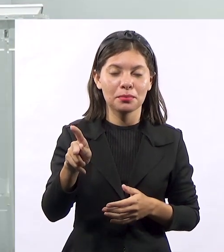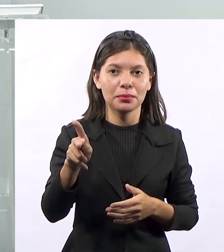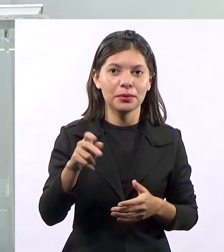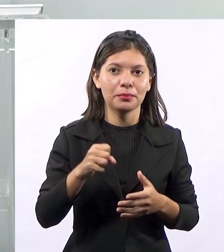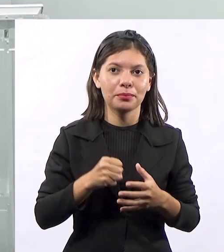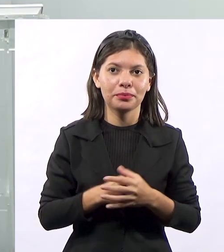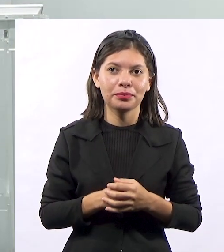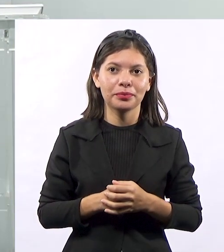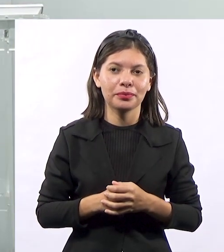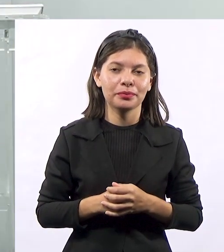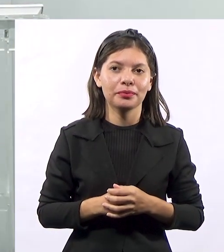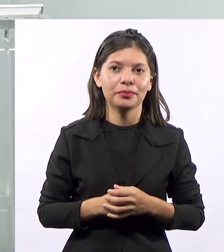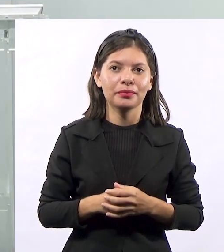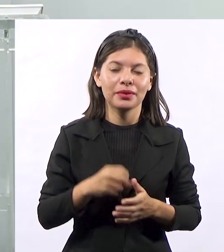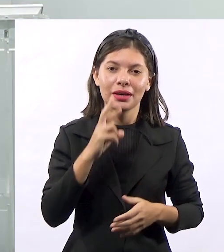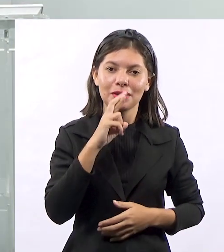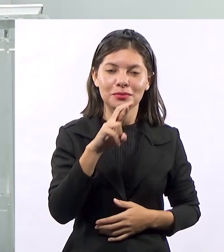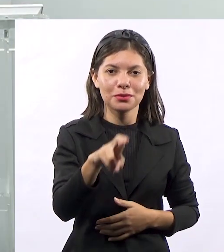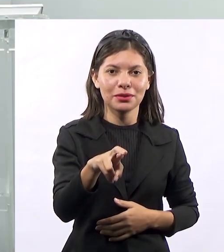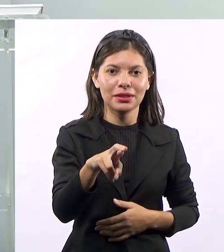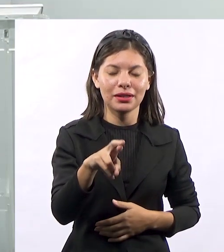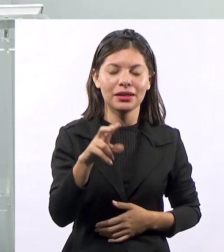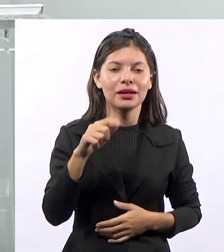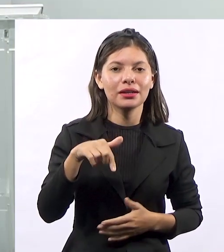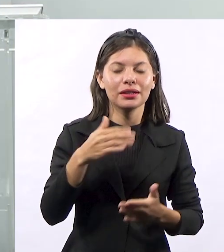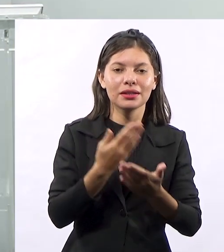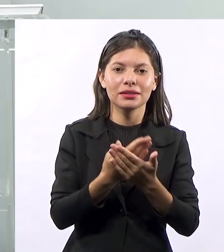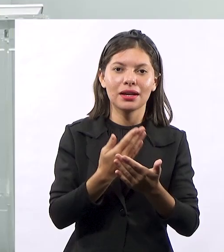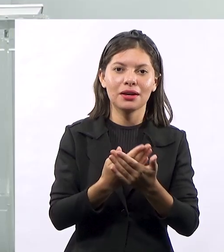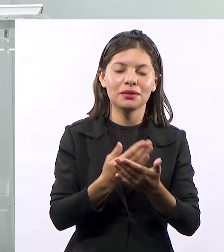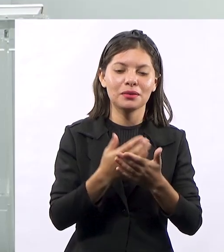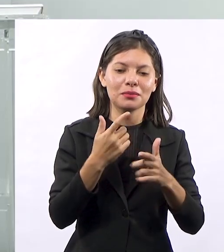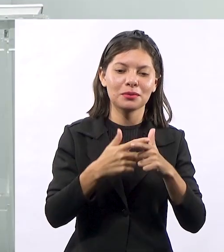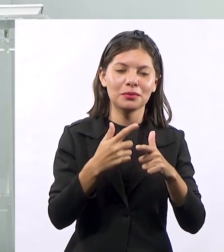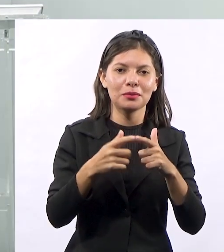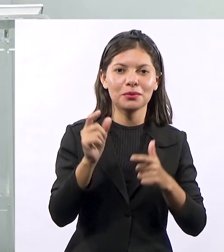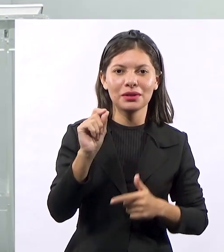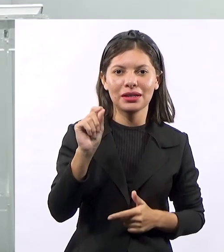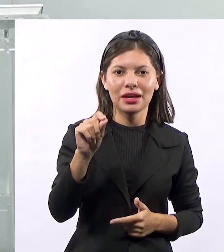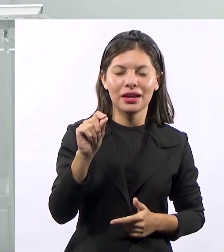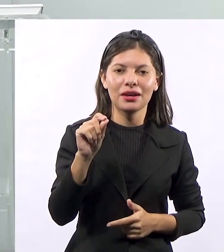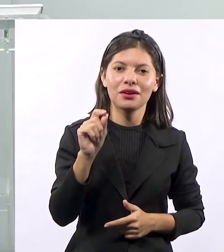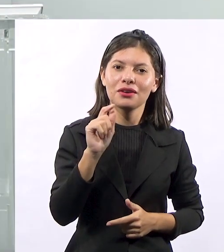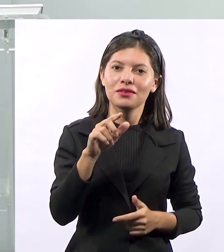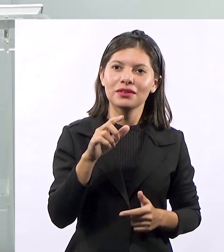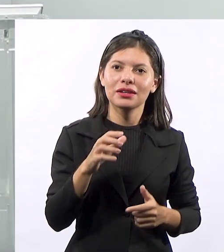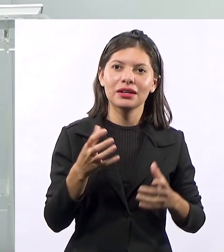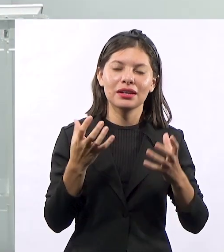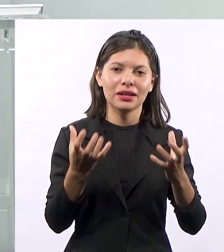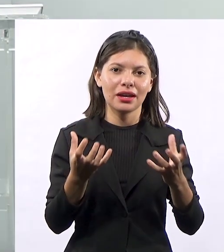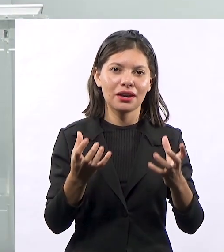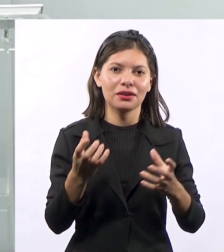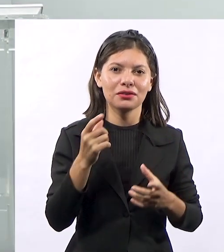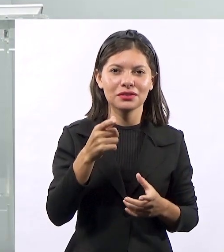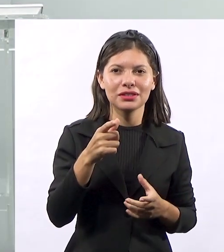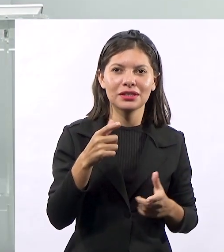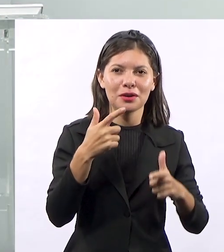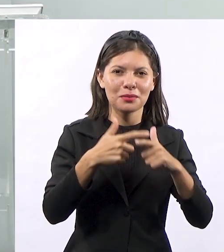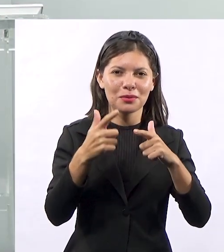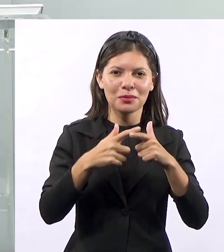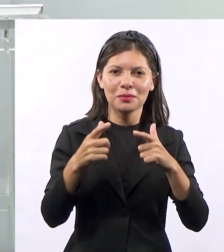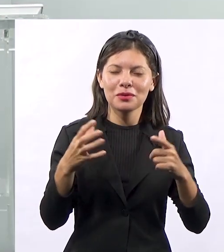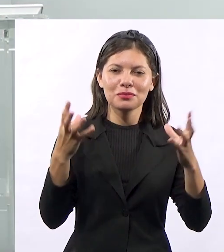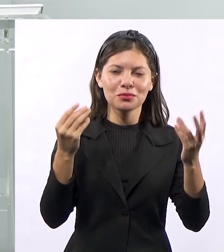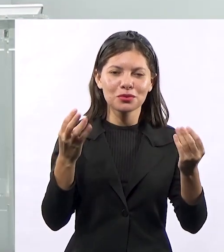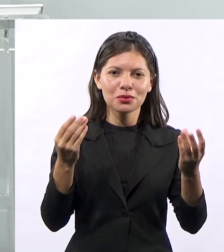da questão, esse é o problema da situação. E aí a gente tem uma situação, um problema a ser resolvida. Então, nesse episódio, o